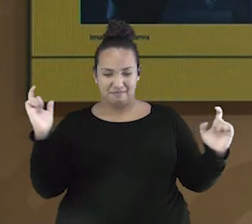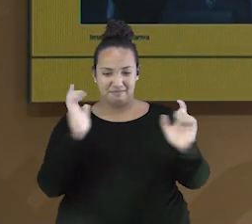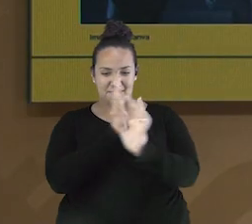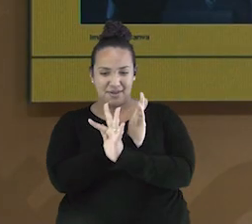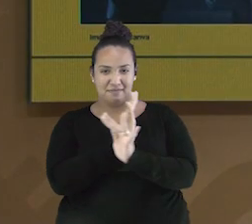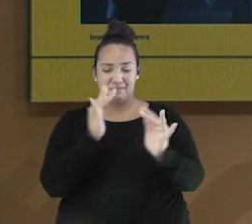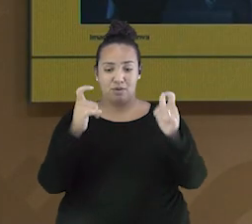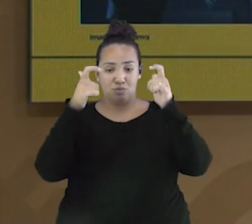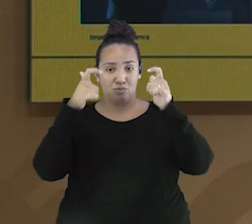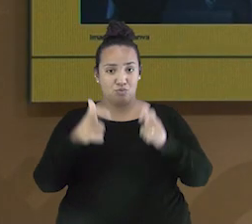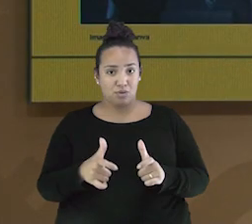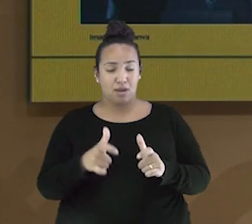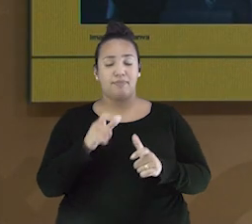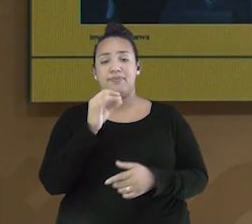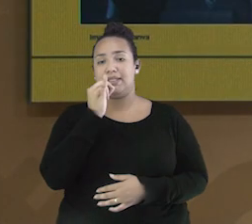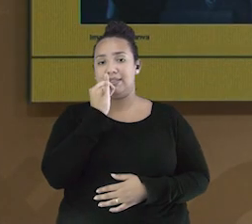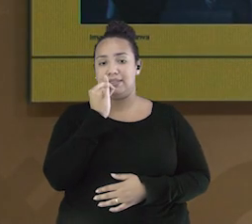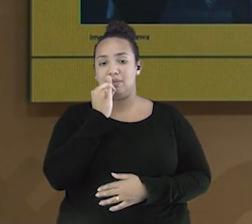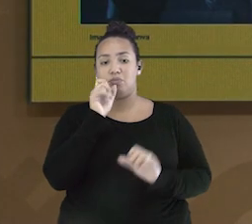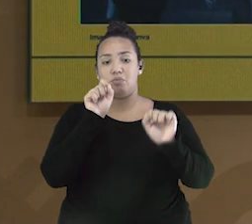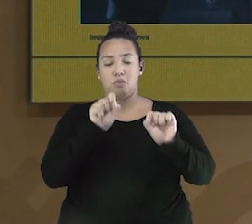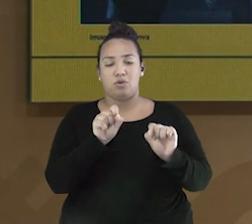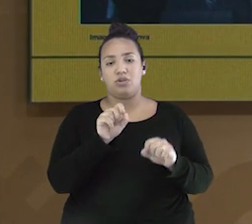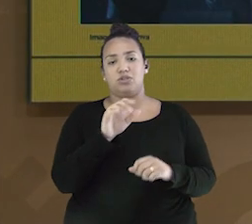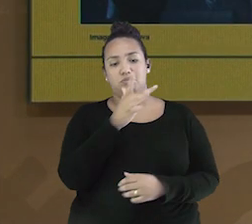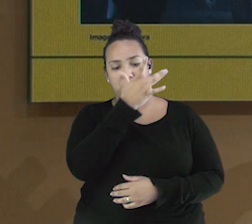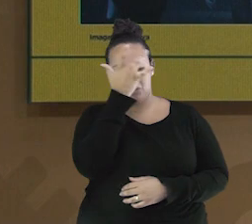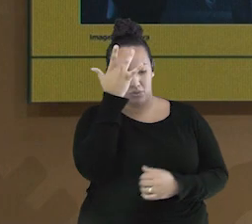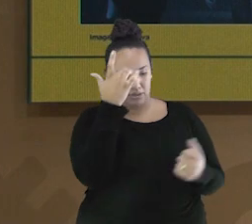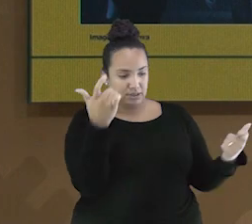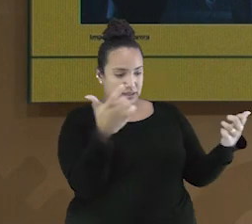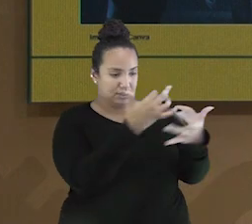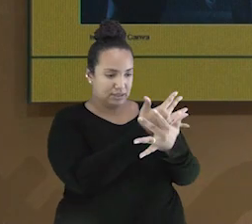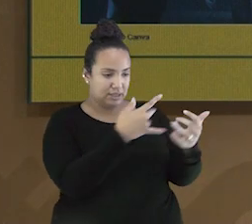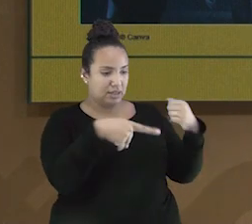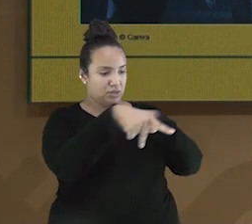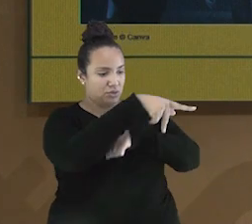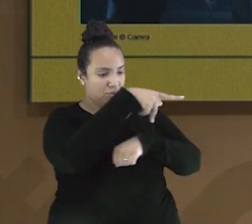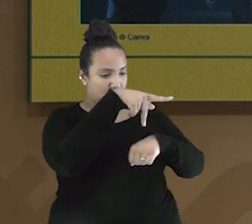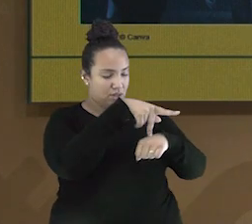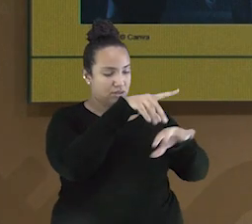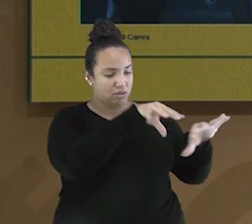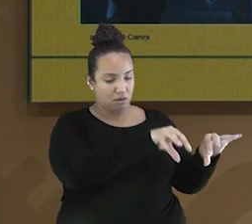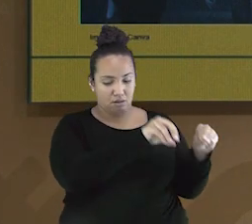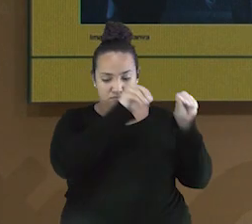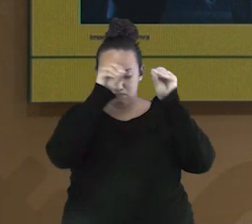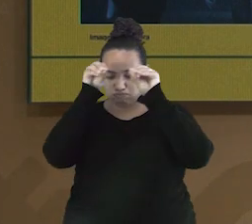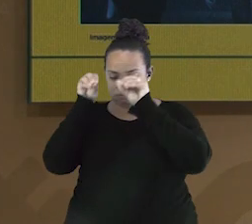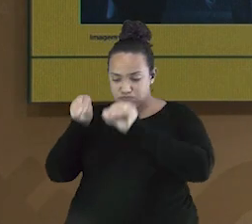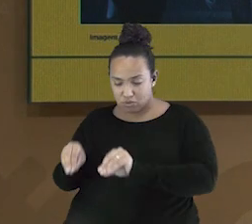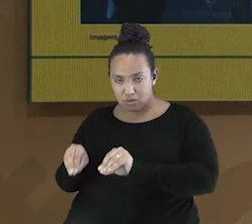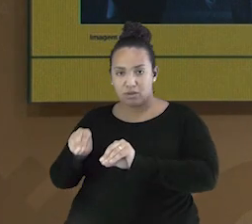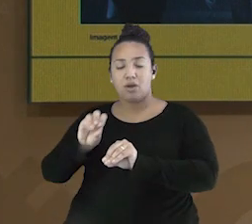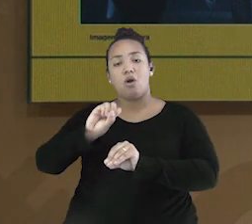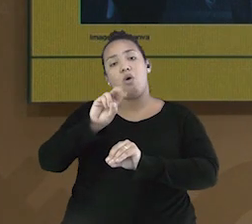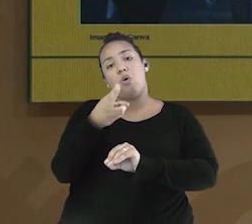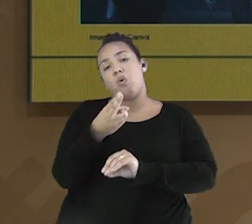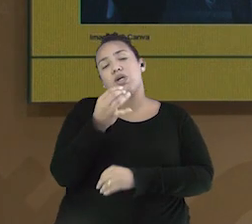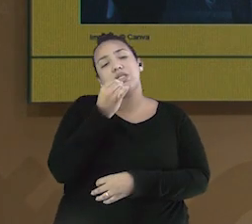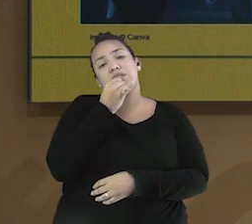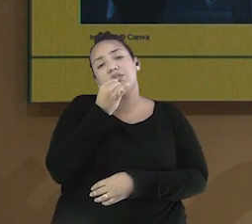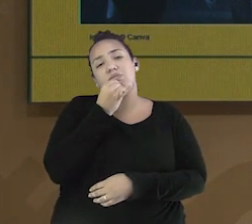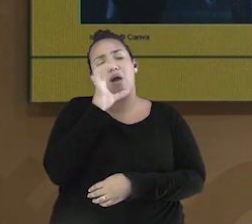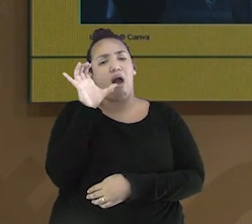ser permanente, quando uma pessoa se muda de cidade ou país definitivamente, ou pode ser